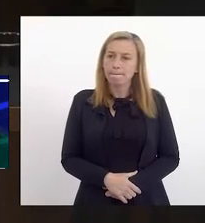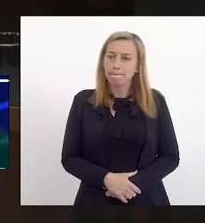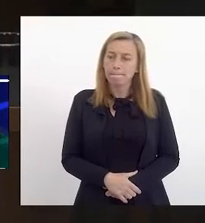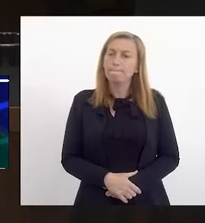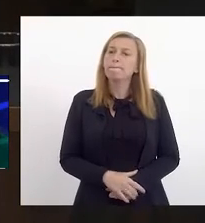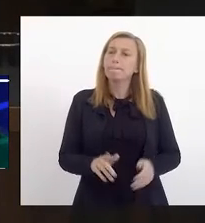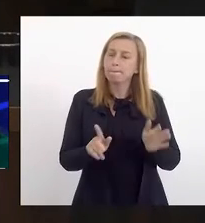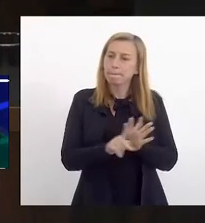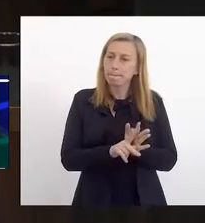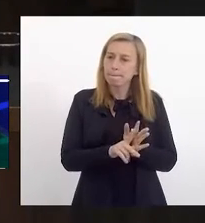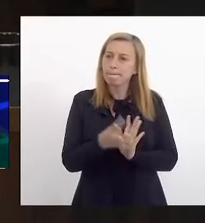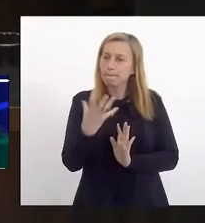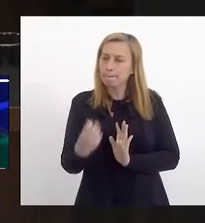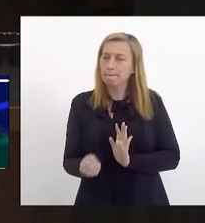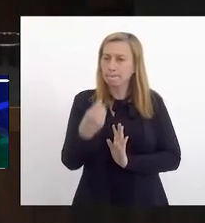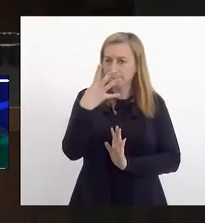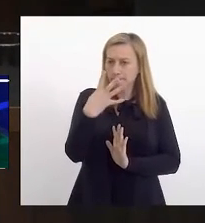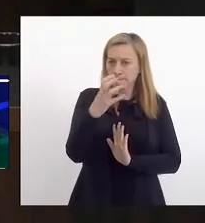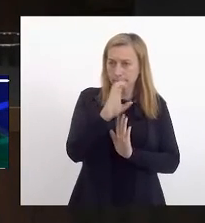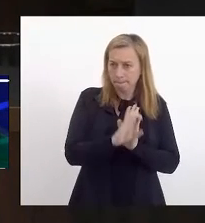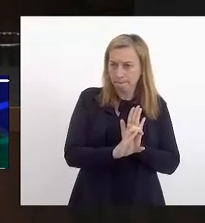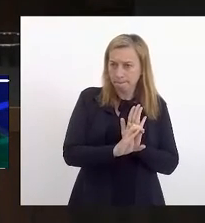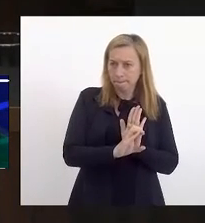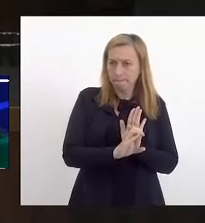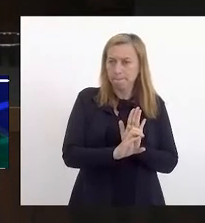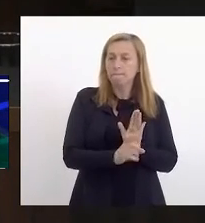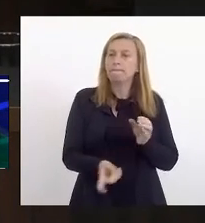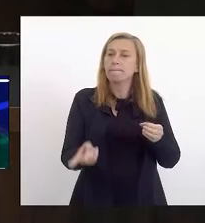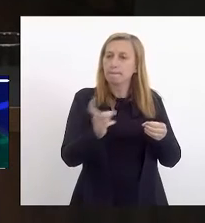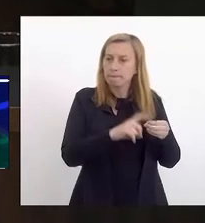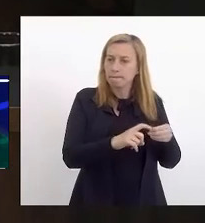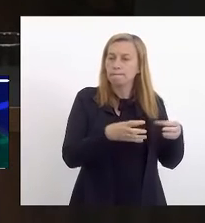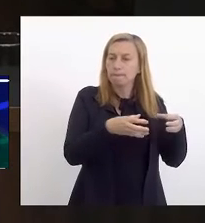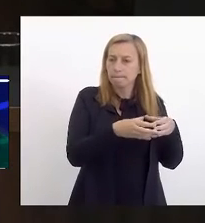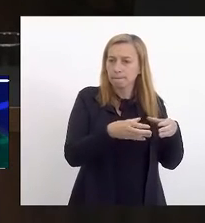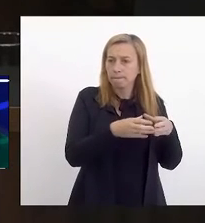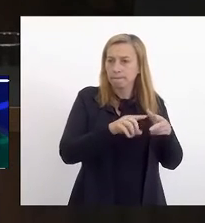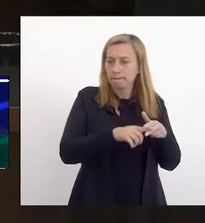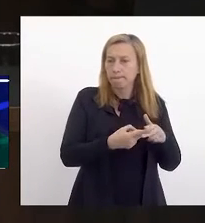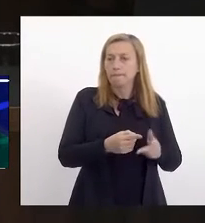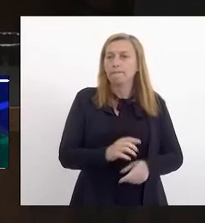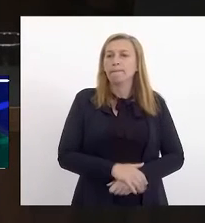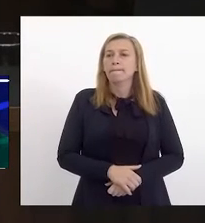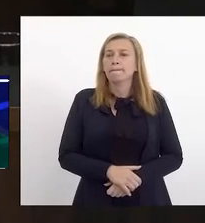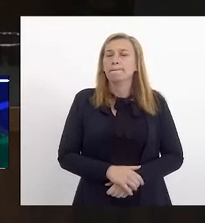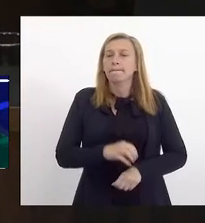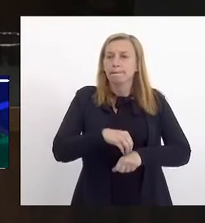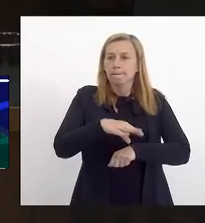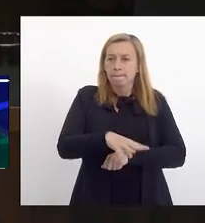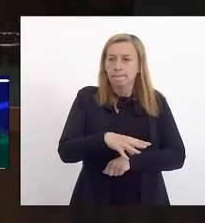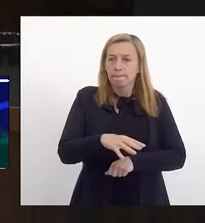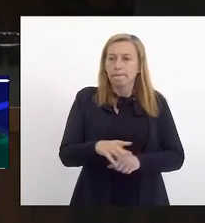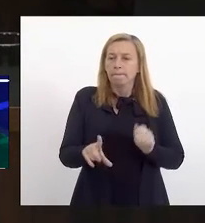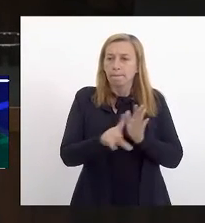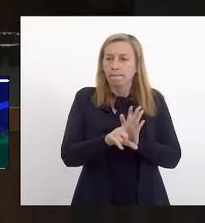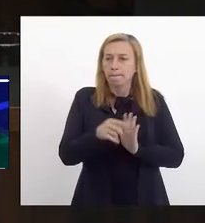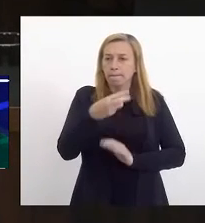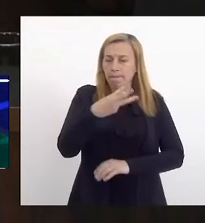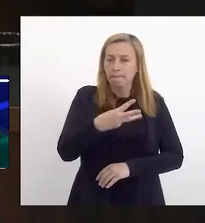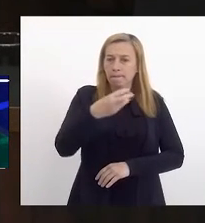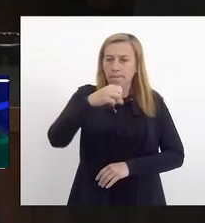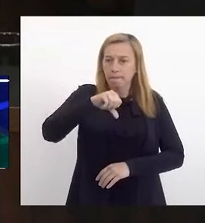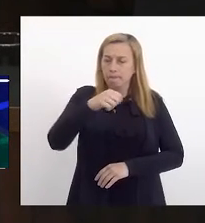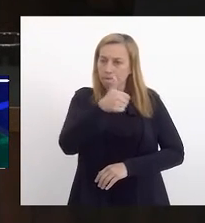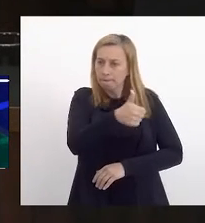O projeto, então, recebeu 4 emendas e retorna às comissões. Indicação legislativa 391